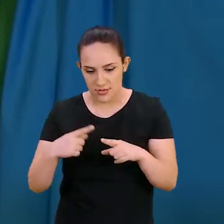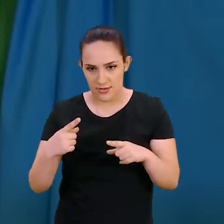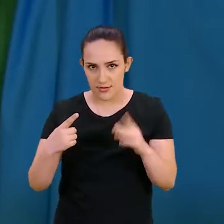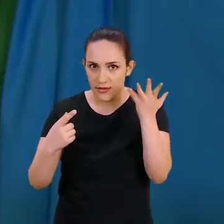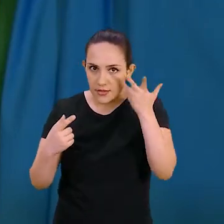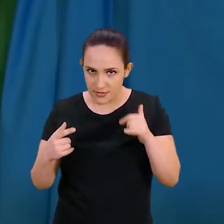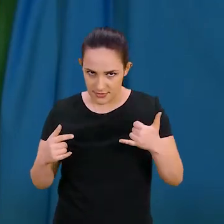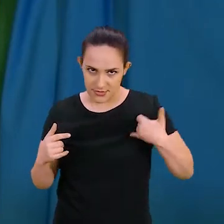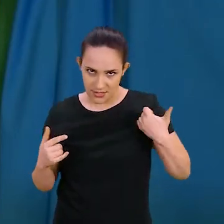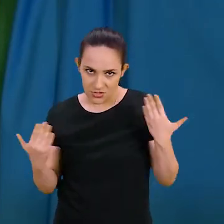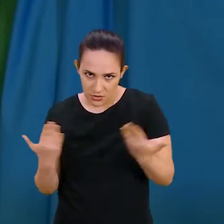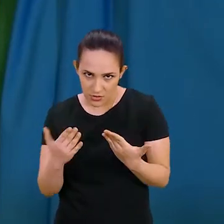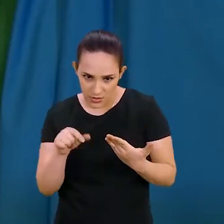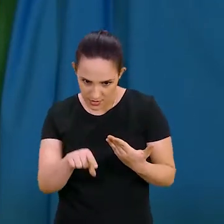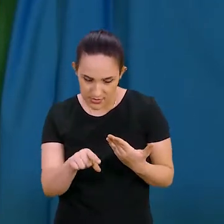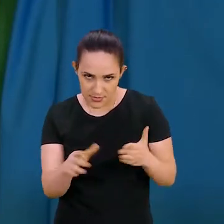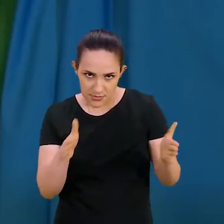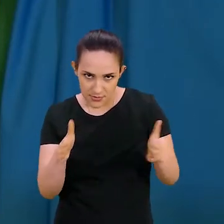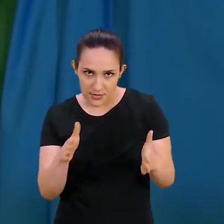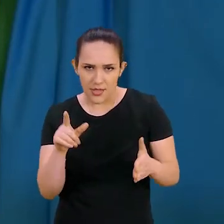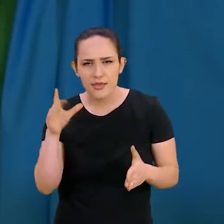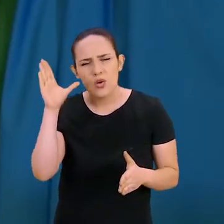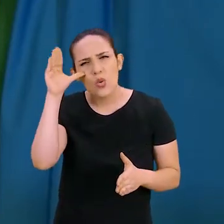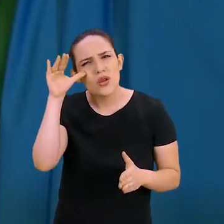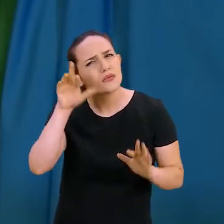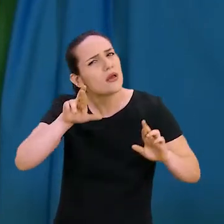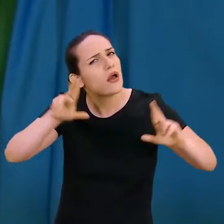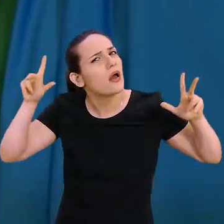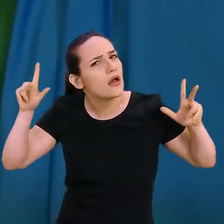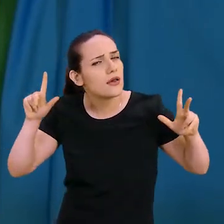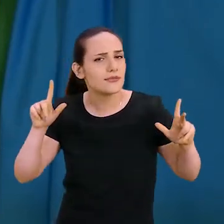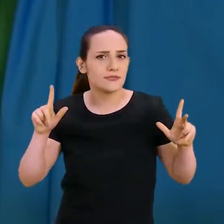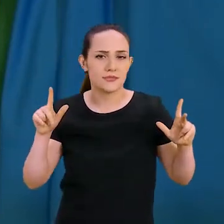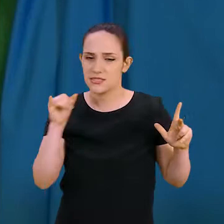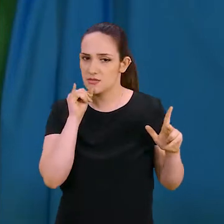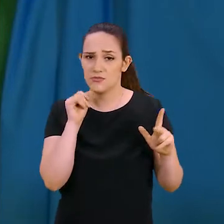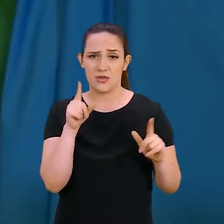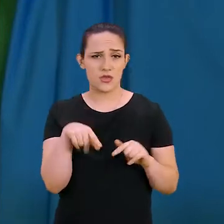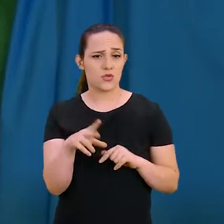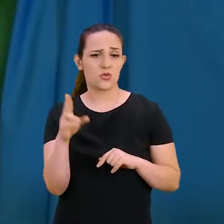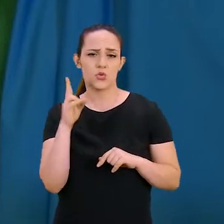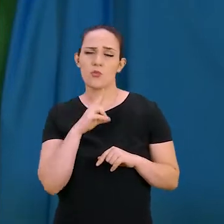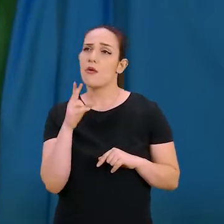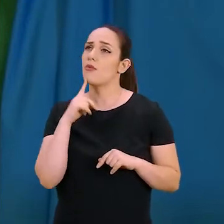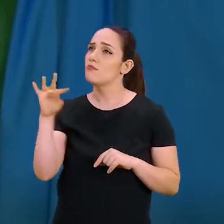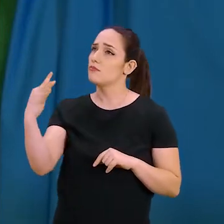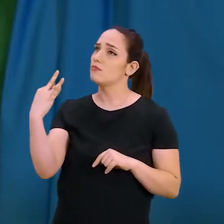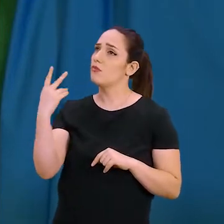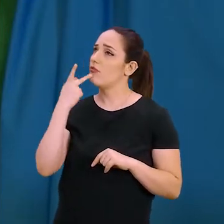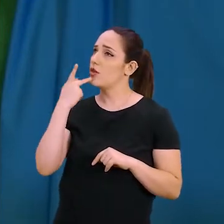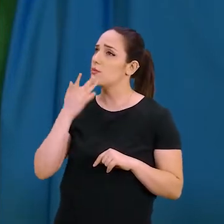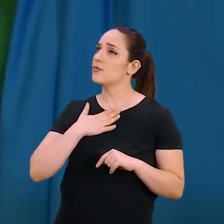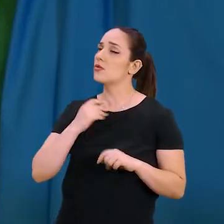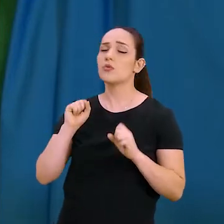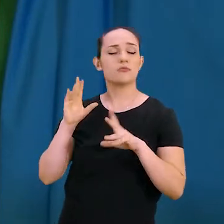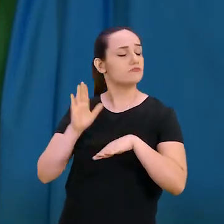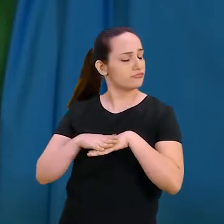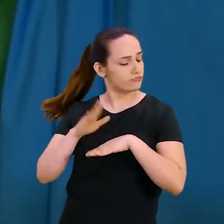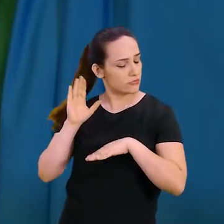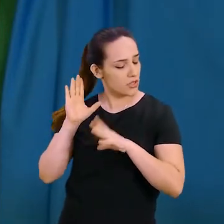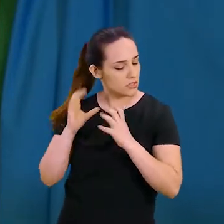curiosidade muito peculiar. A criança nessa idade, ela não se contenta com aquilo que ela ouve, ela vai atrás de